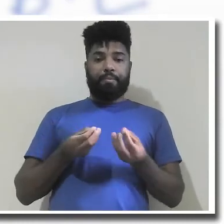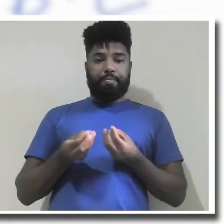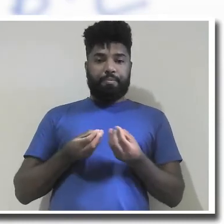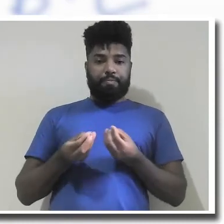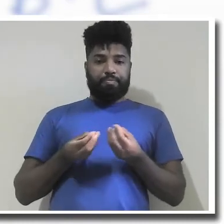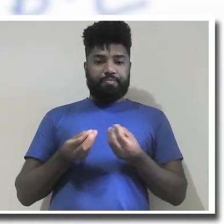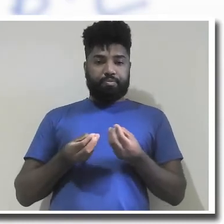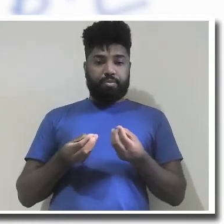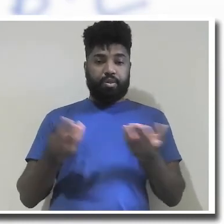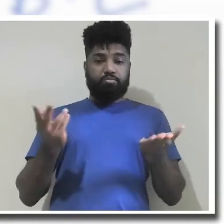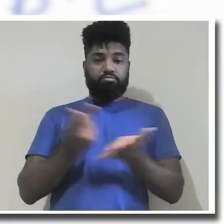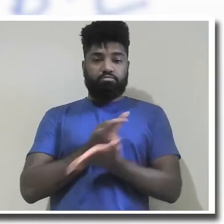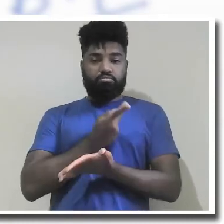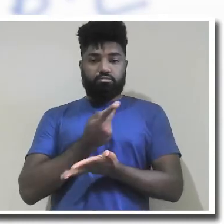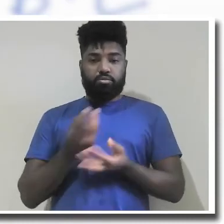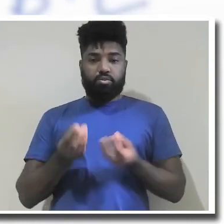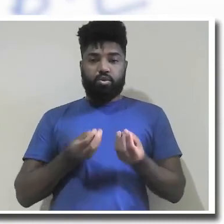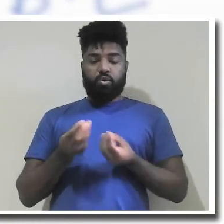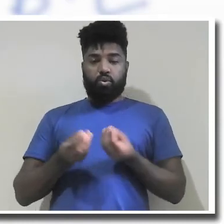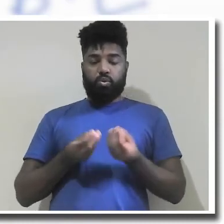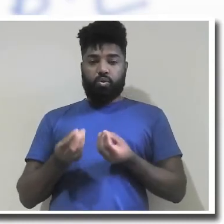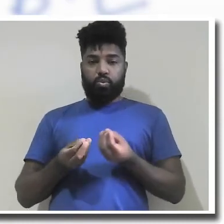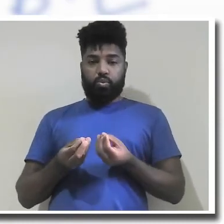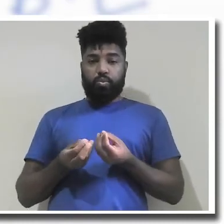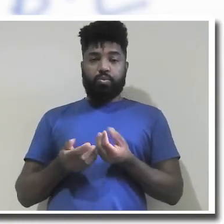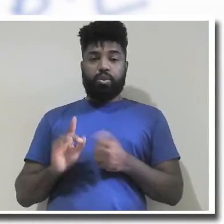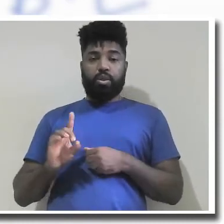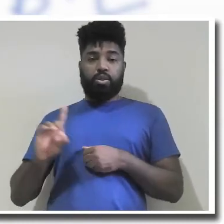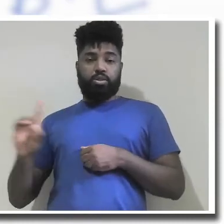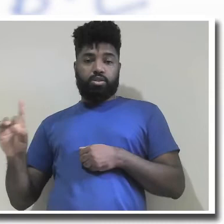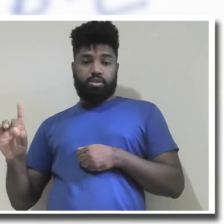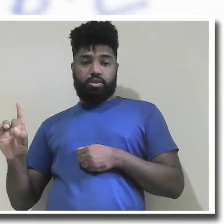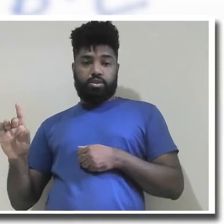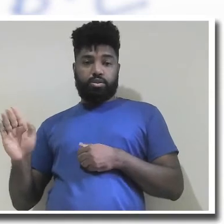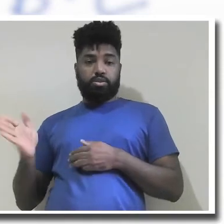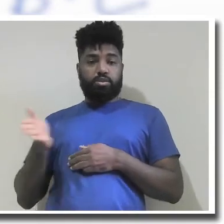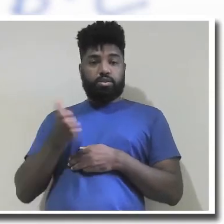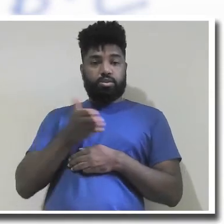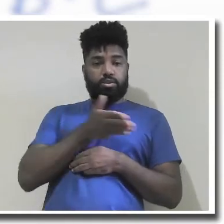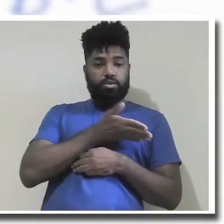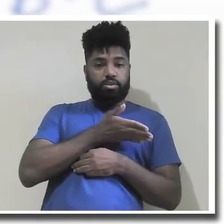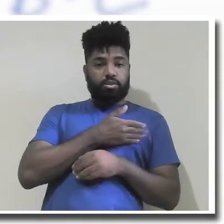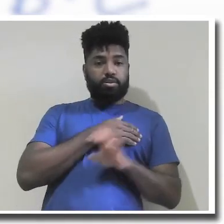isso também ocorre da direita para a esquerda. Então, esta